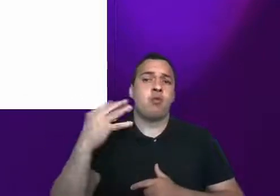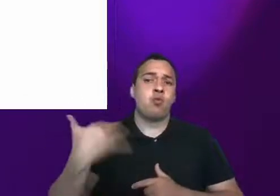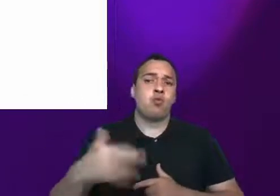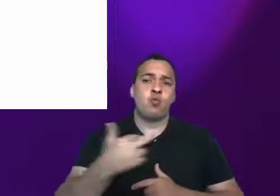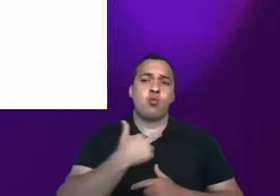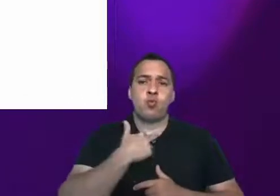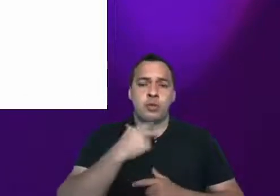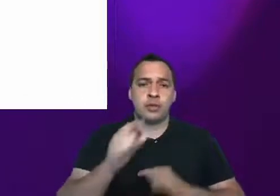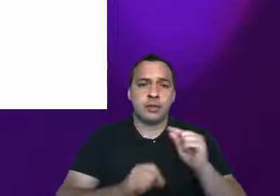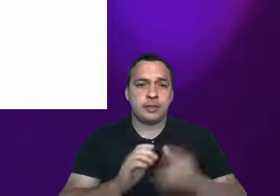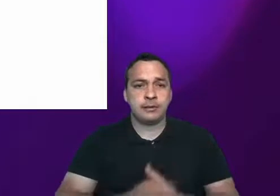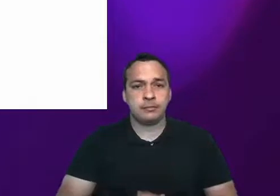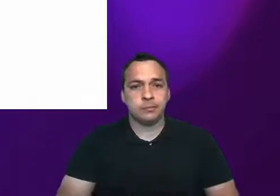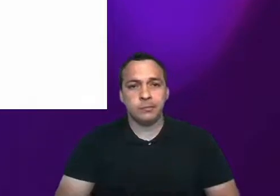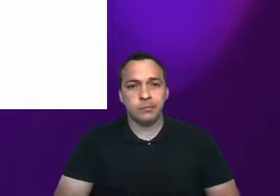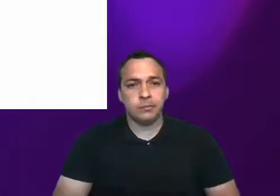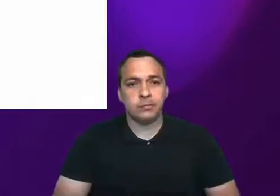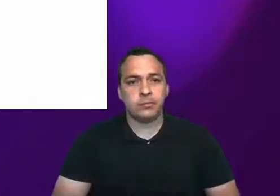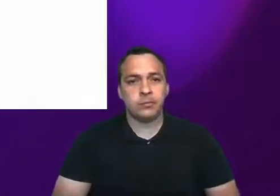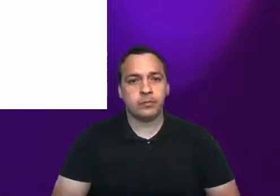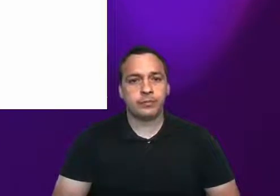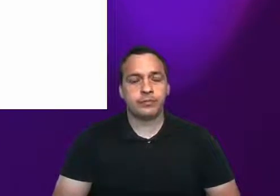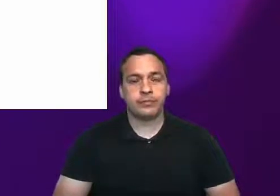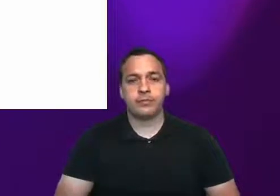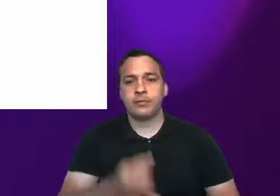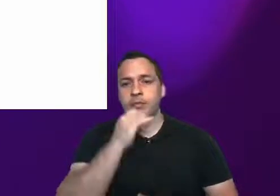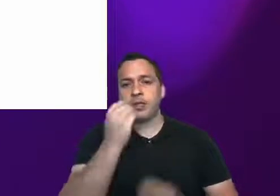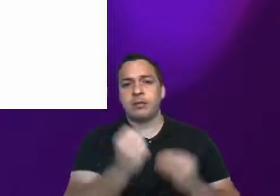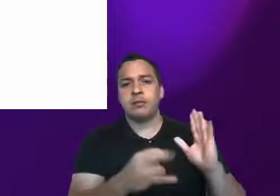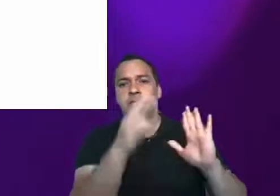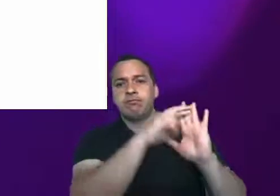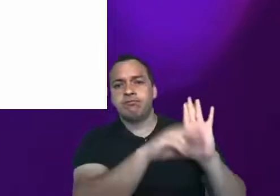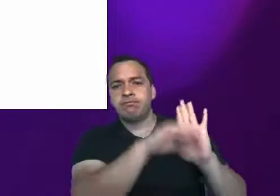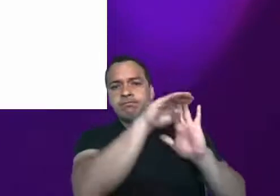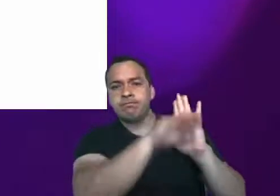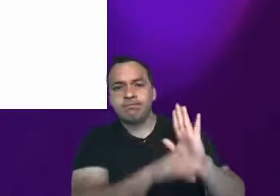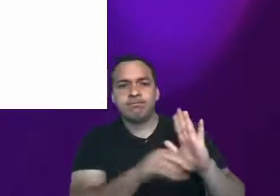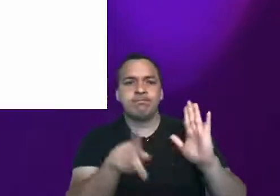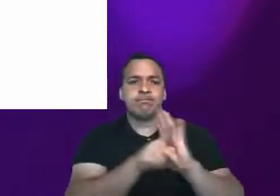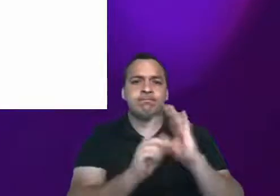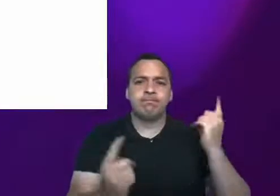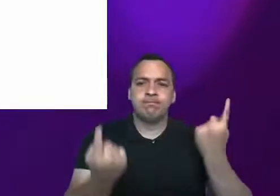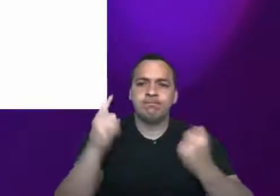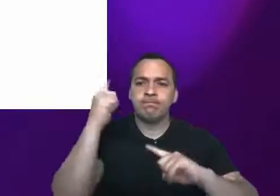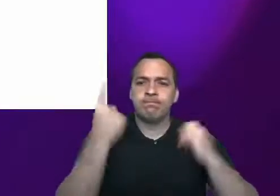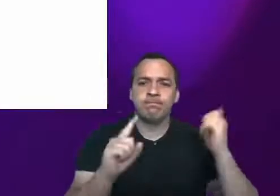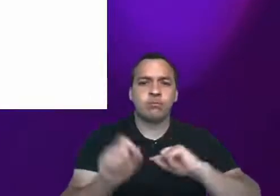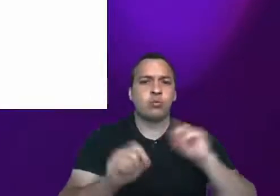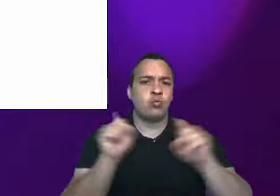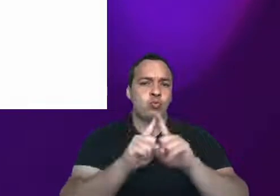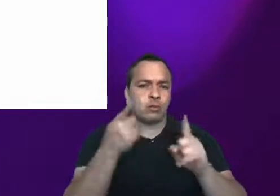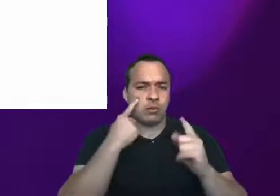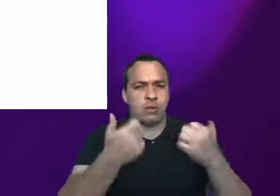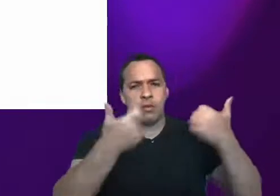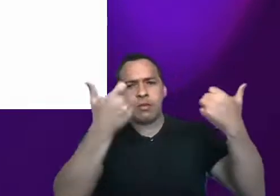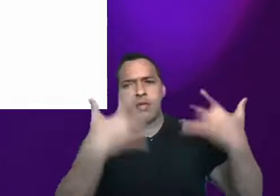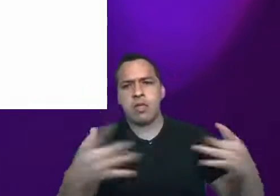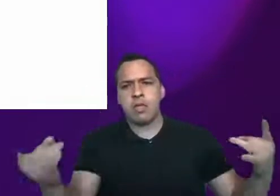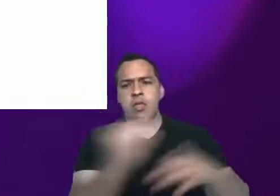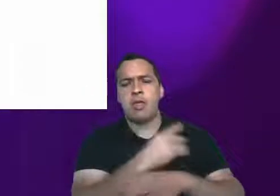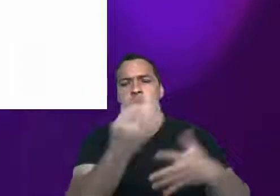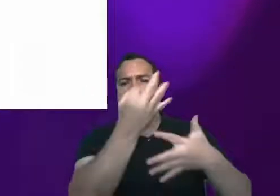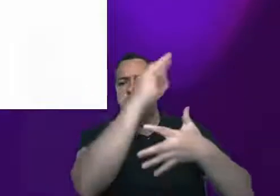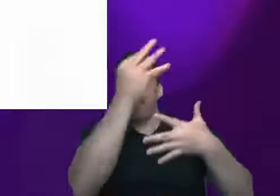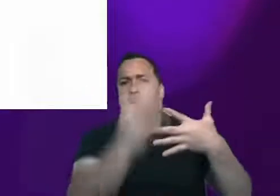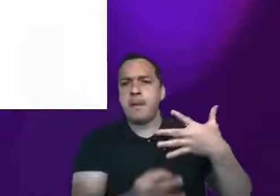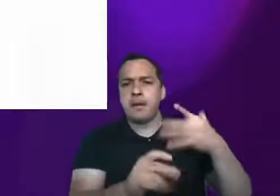Então, quando nós pensamos em critério de Milão, nós pensamos numa situação já muito bem definida, desde a